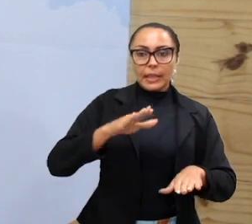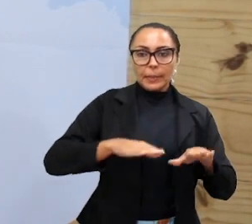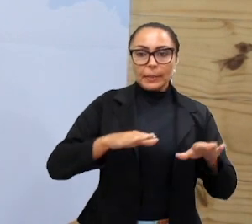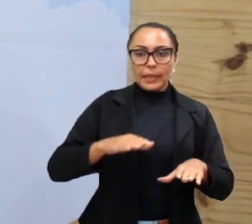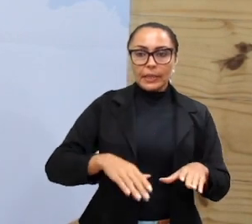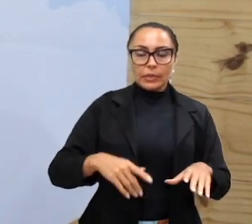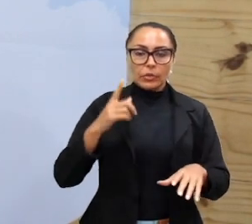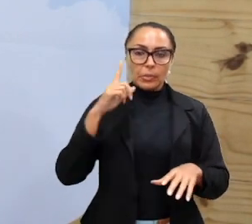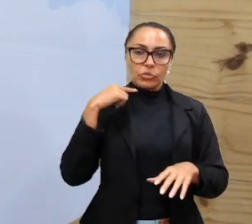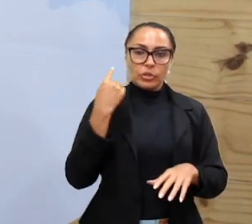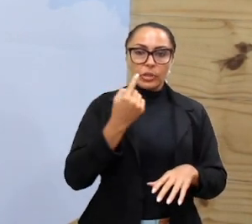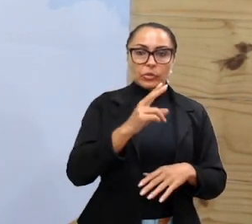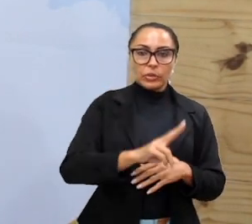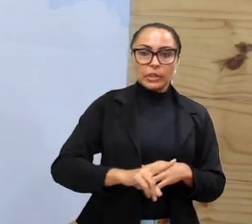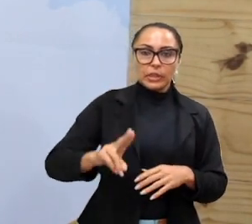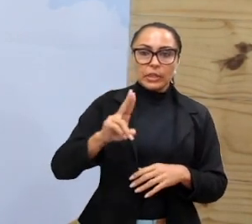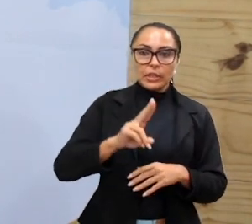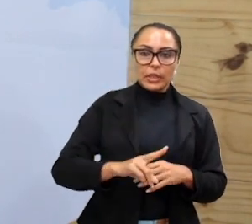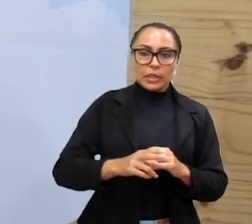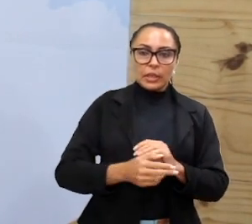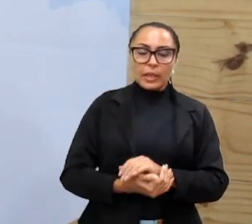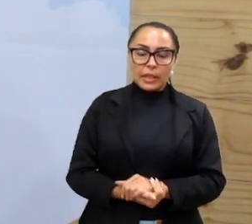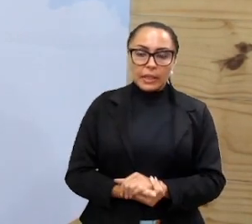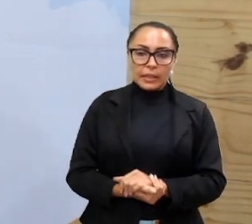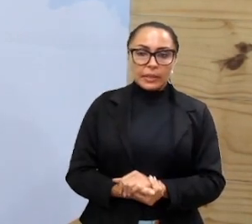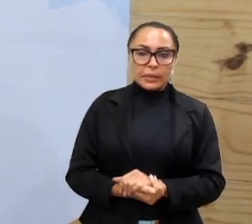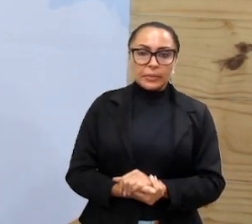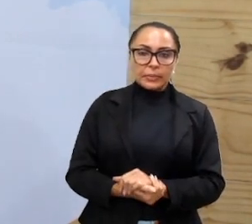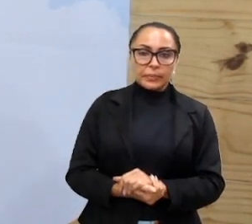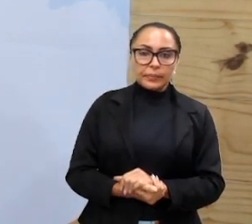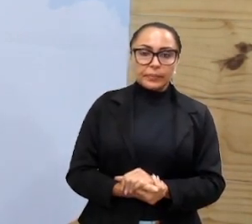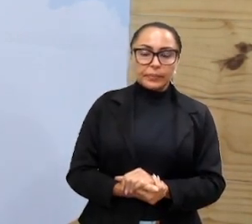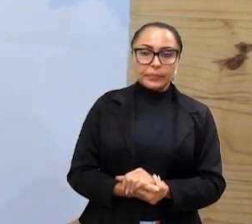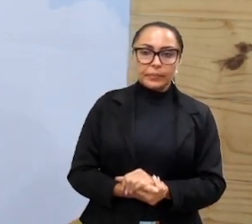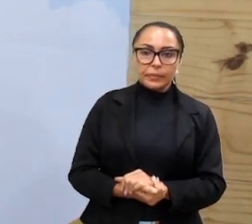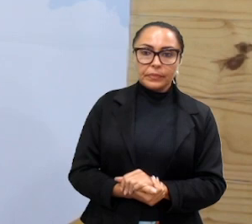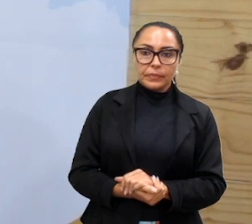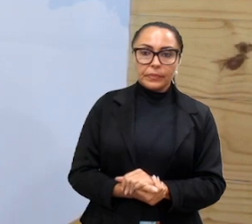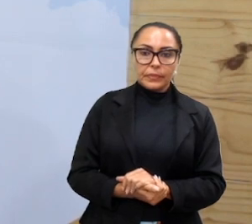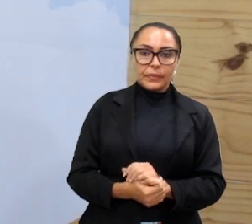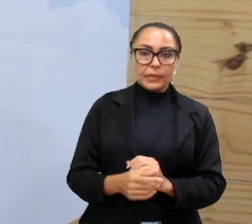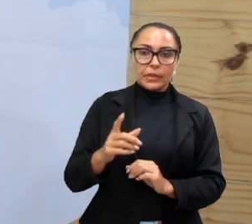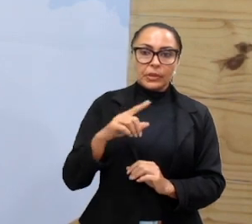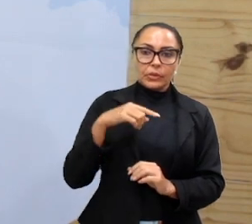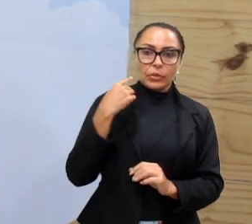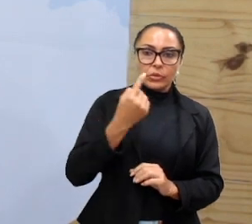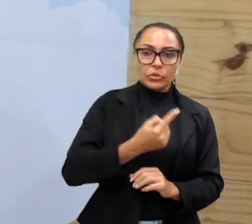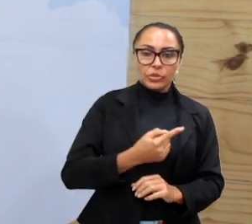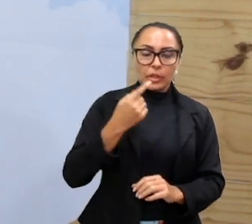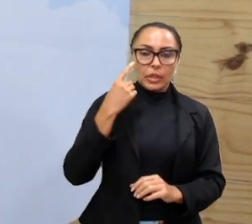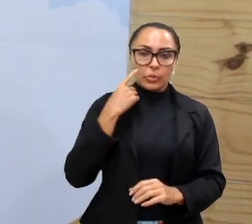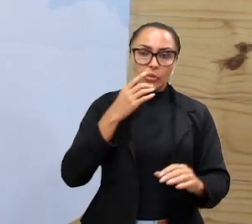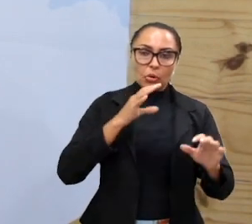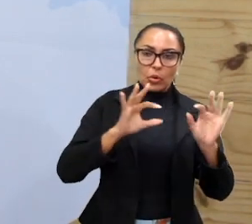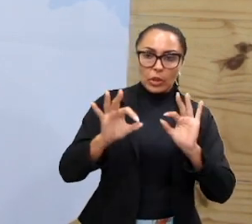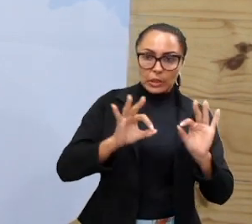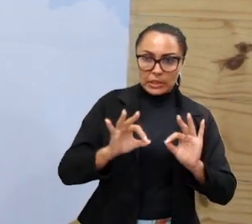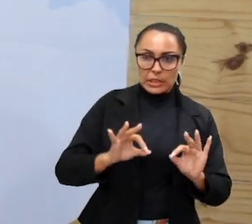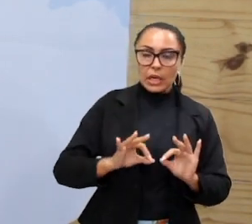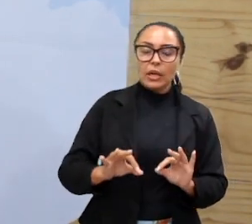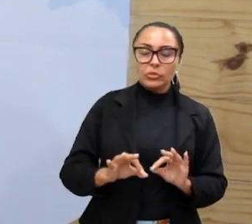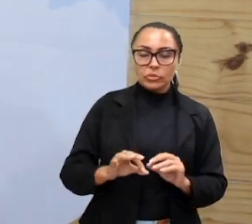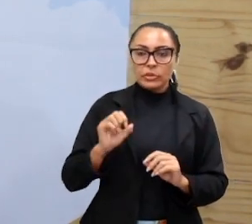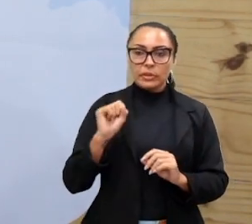gente utiliza todos esses recursos que aparecem para a gente, né? Então, nós estamos, de fato, preparados